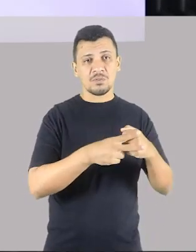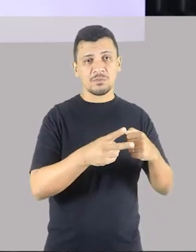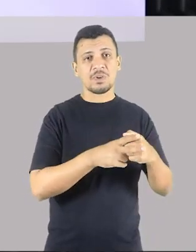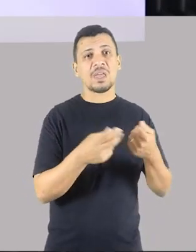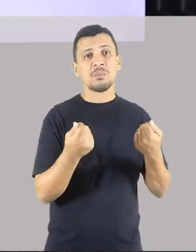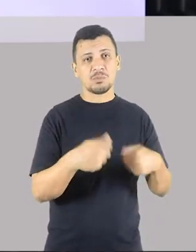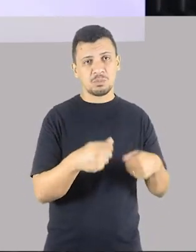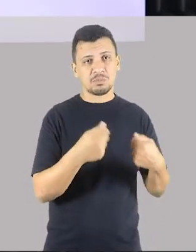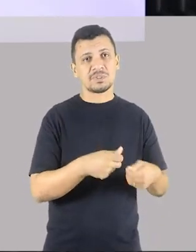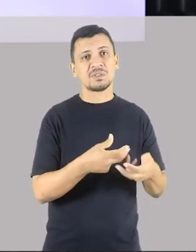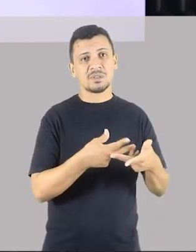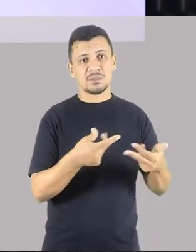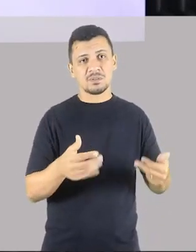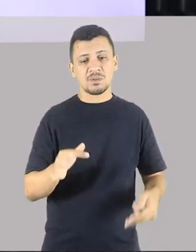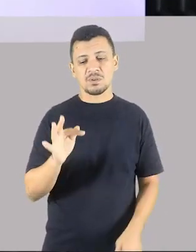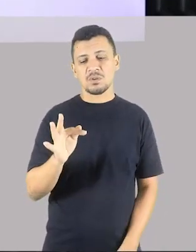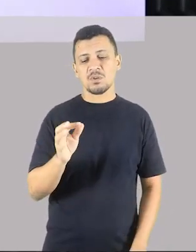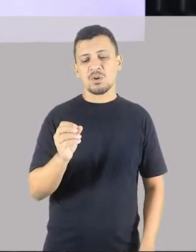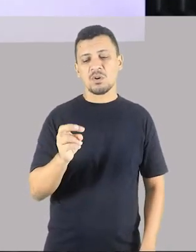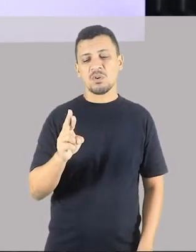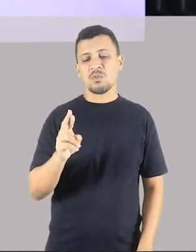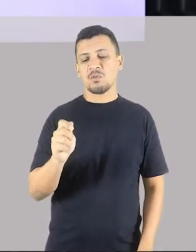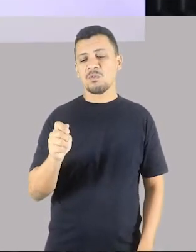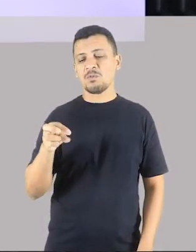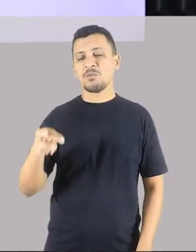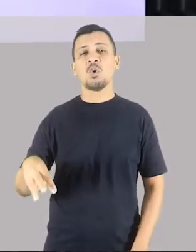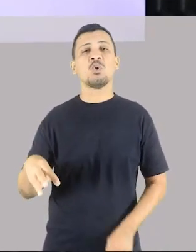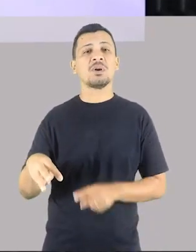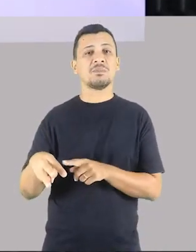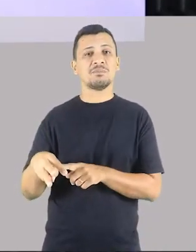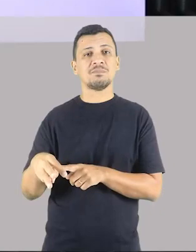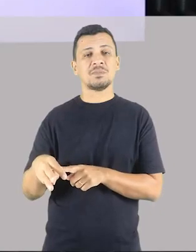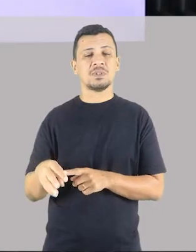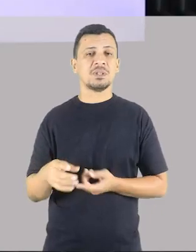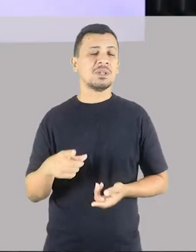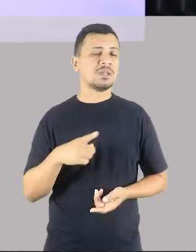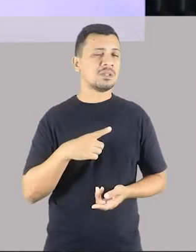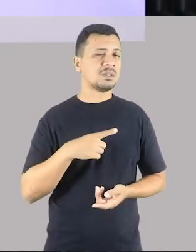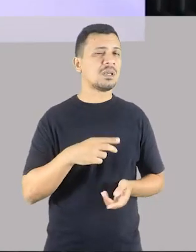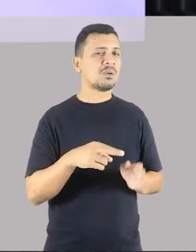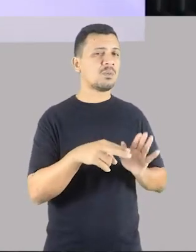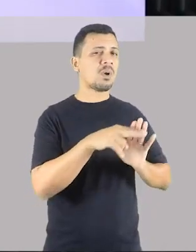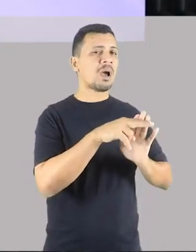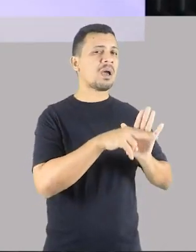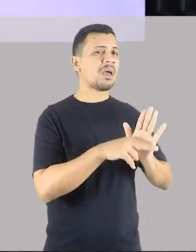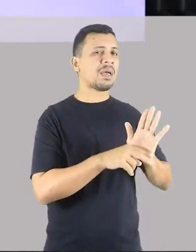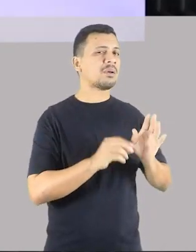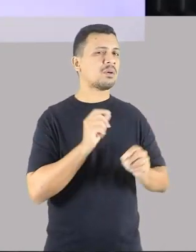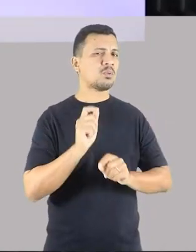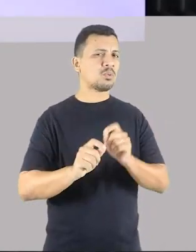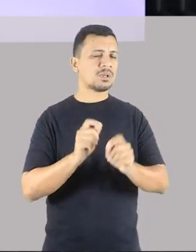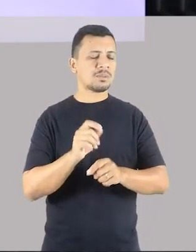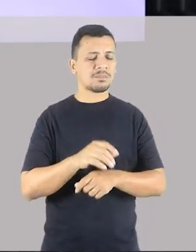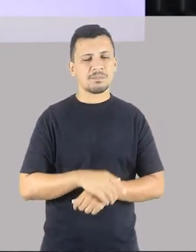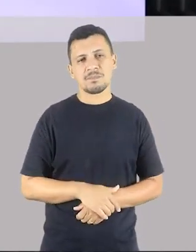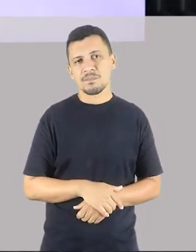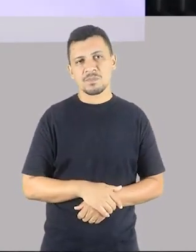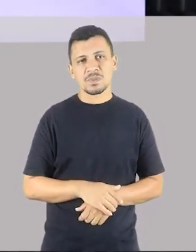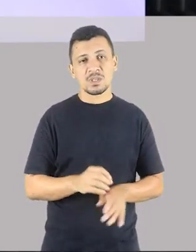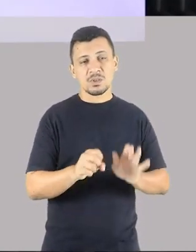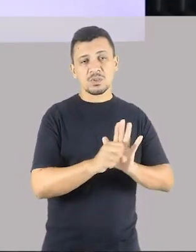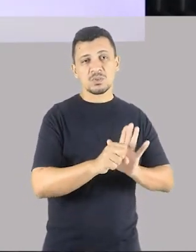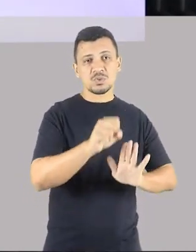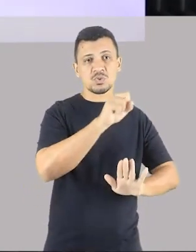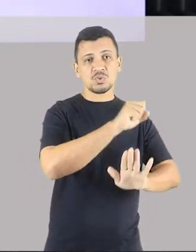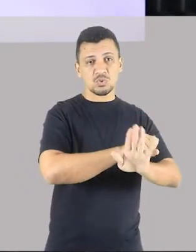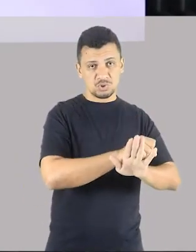plural, né? Seria foram me dominando. Mas existe uma regra específica que diz o seguinte, vamos lembrar, o sujeito